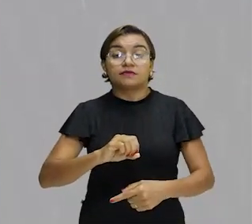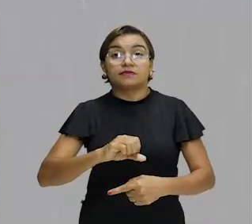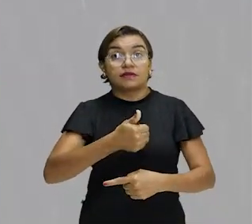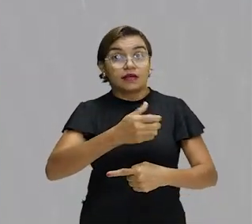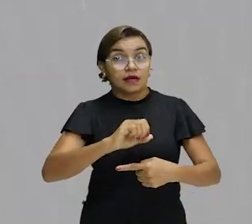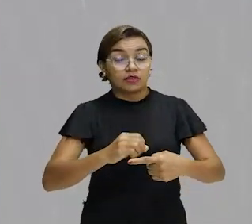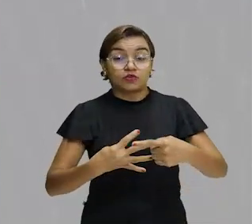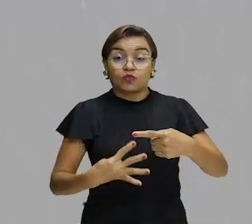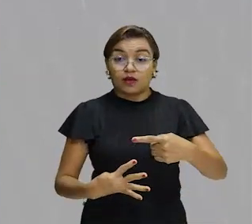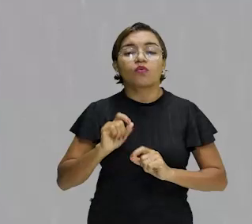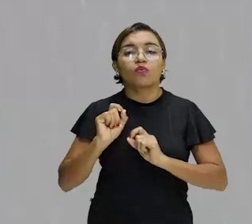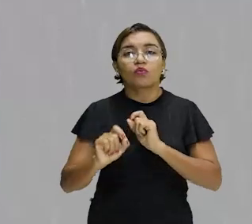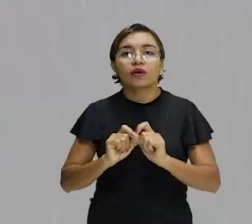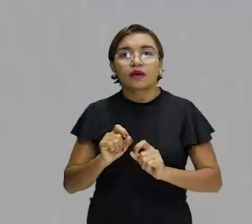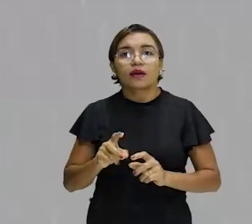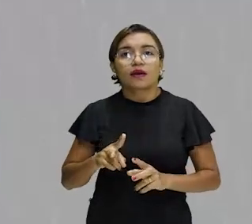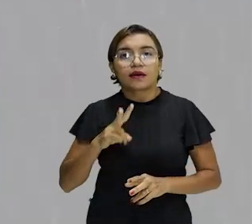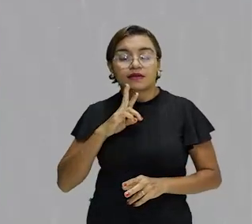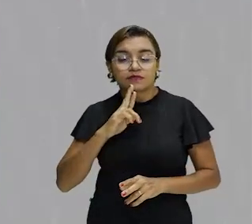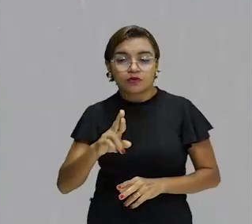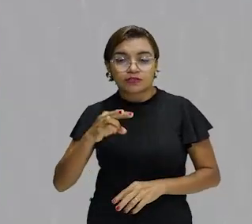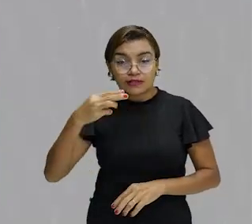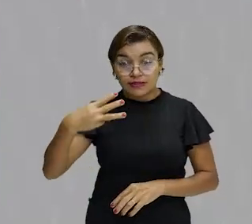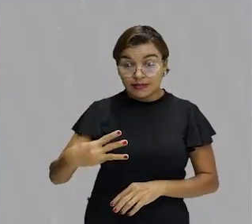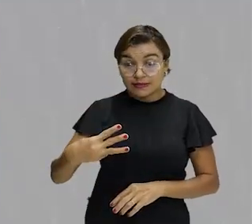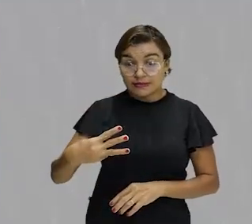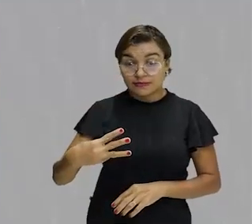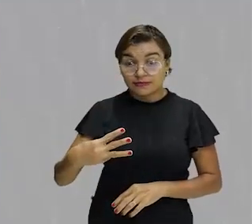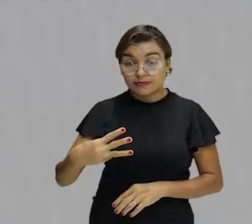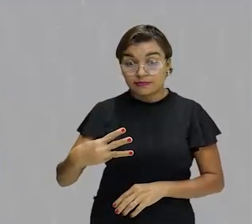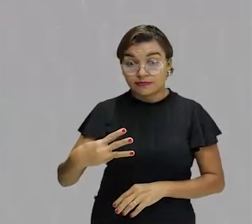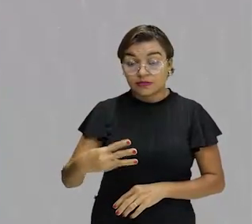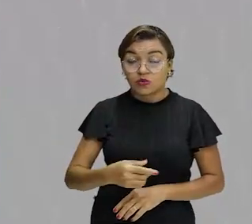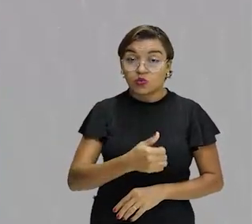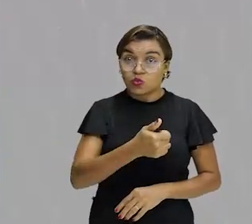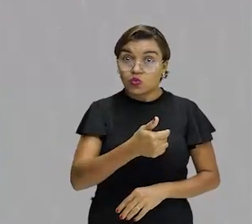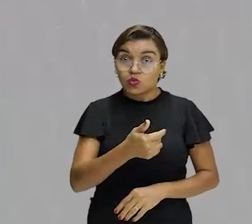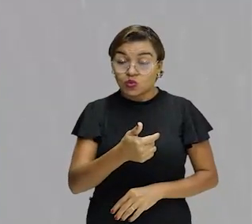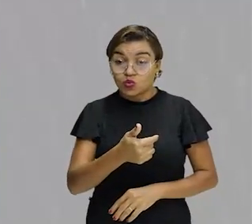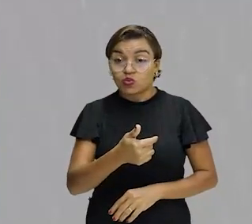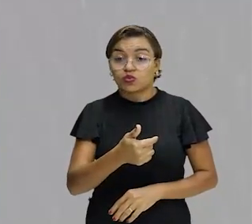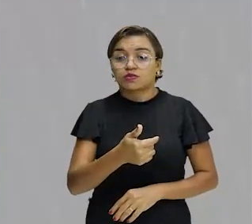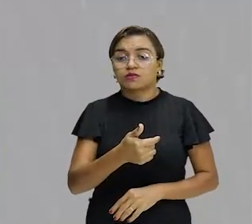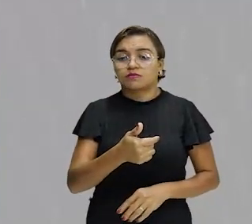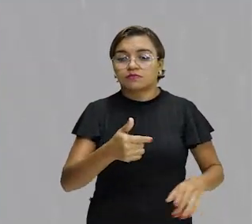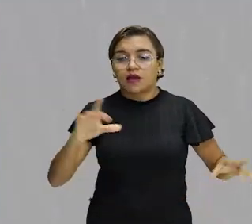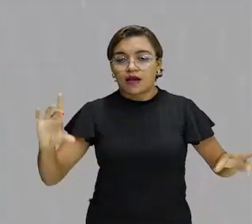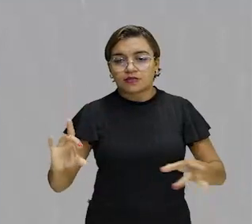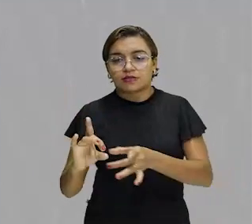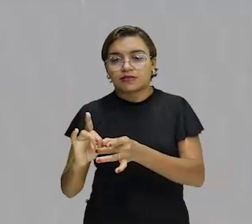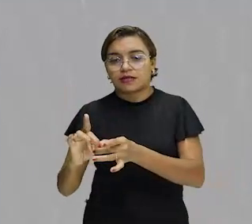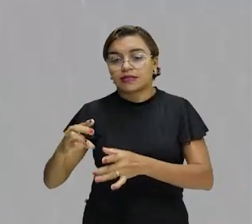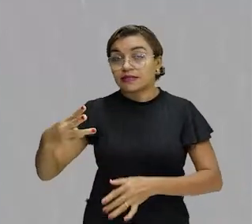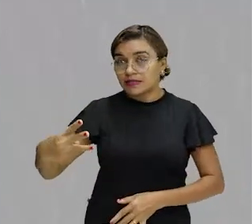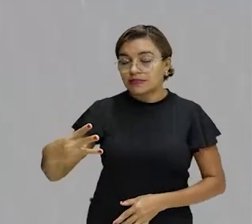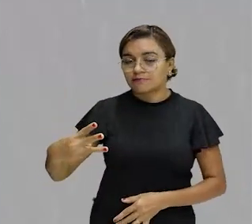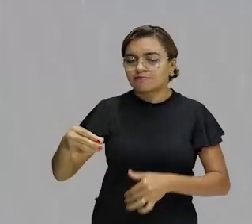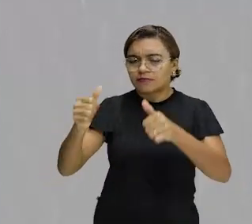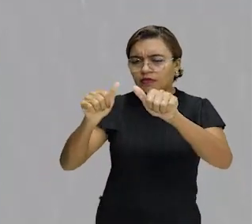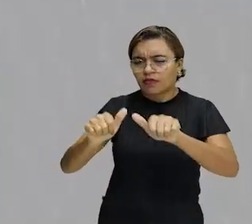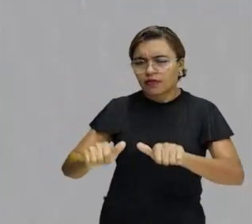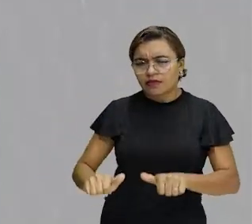a x dividido por 4. Perceba que eu estou trabalhando com os mesmos conjuntos A e B, só que agora,